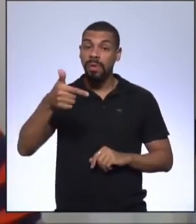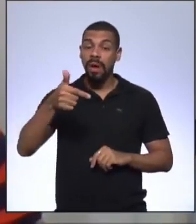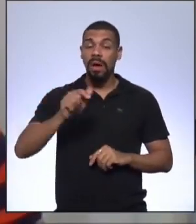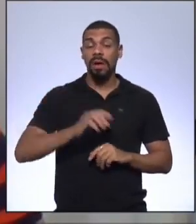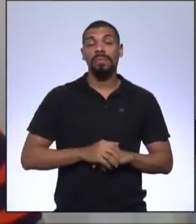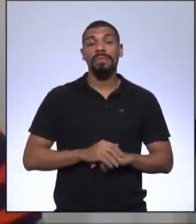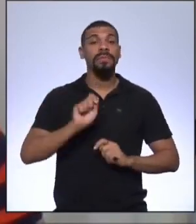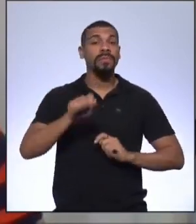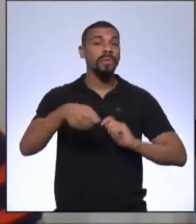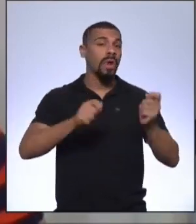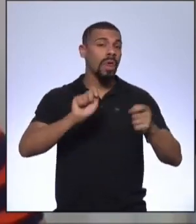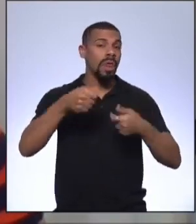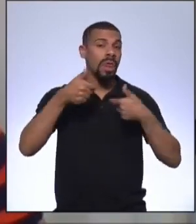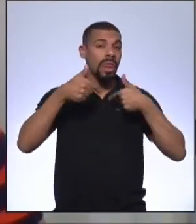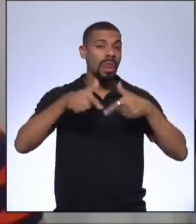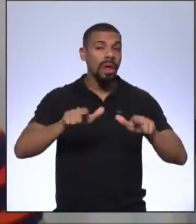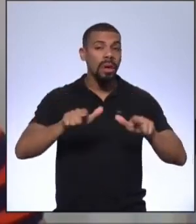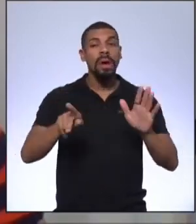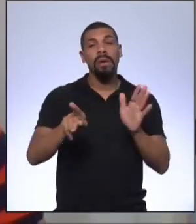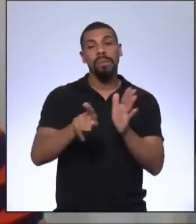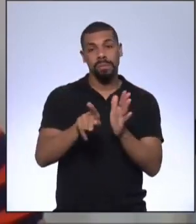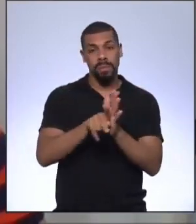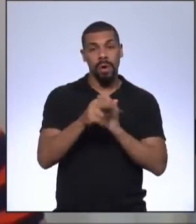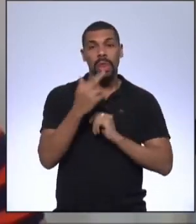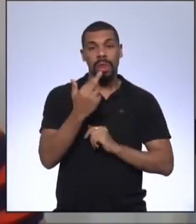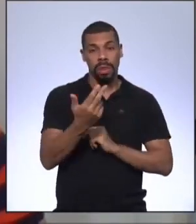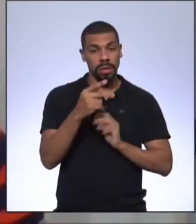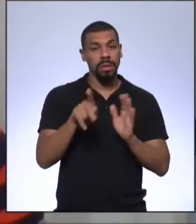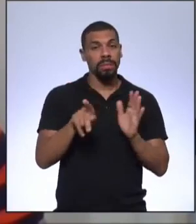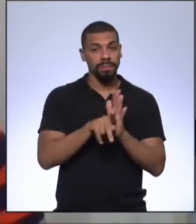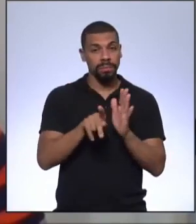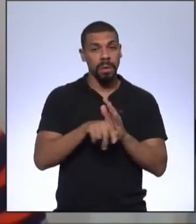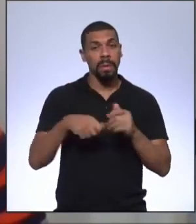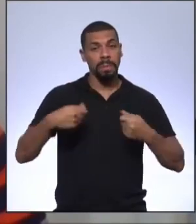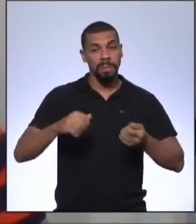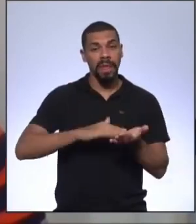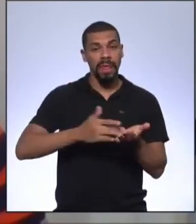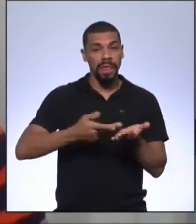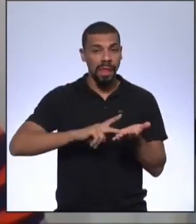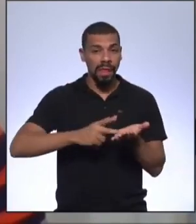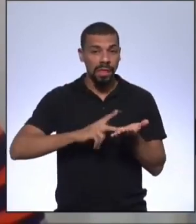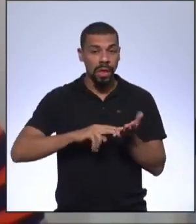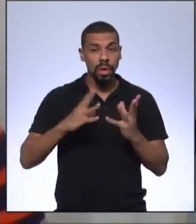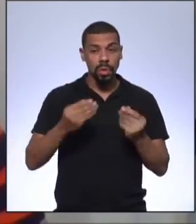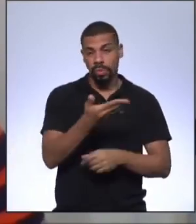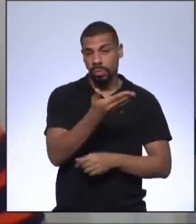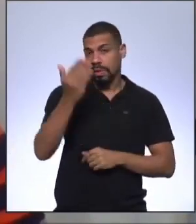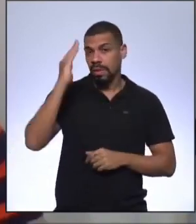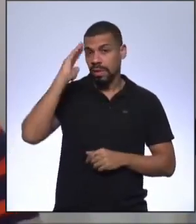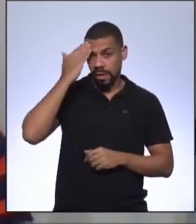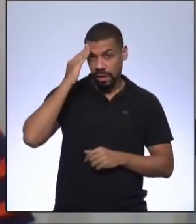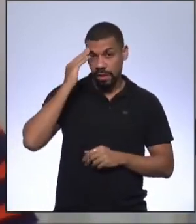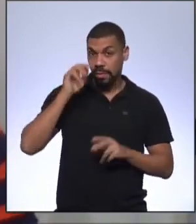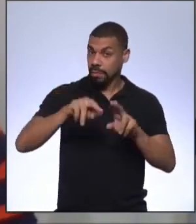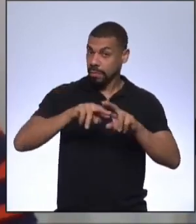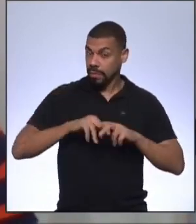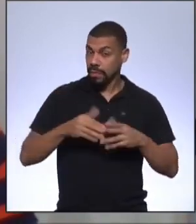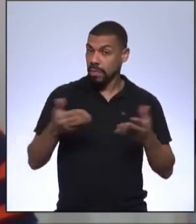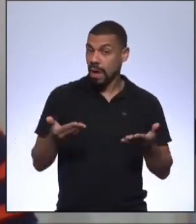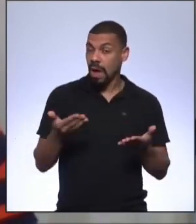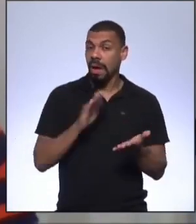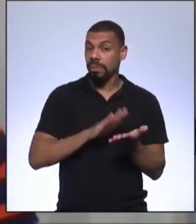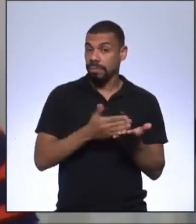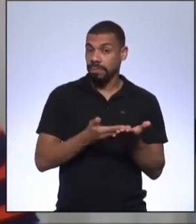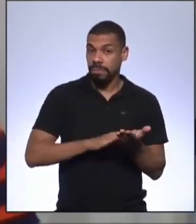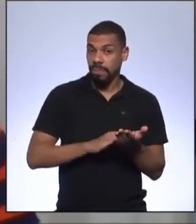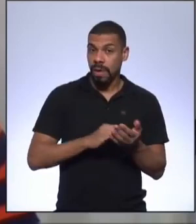outros, dos outros países é diferente. Então, a gente precisa também fazer a tradução para que todo mundo consiga acompanhar. Então, olha só, essa aula vai ser uma